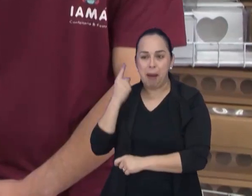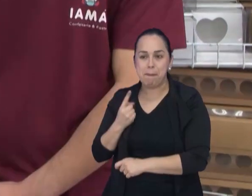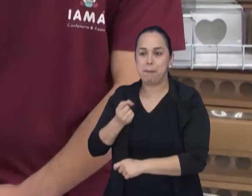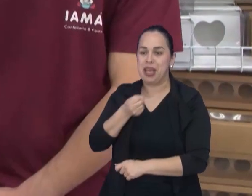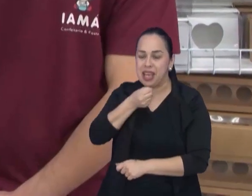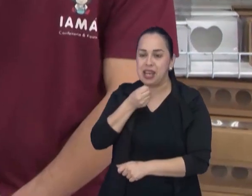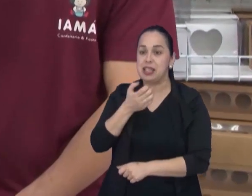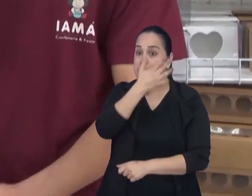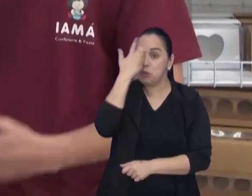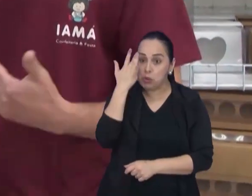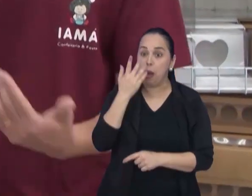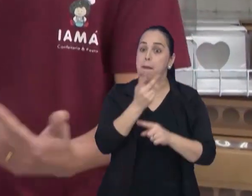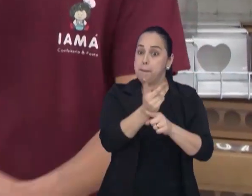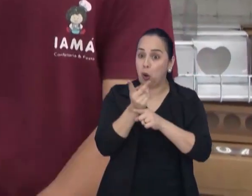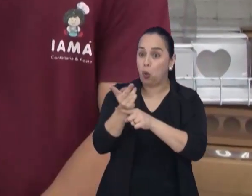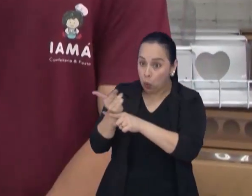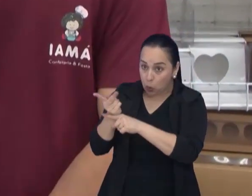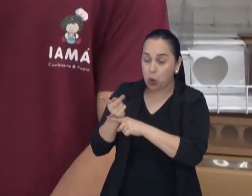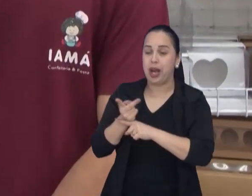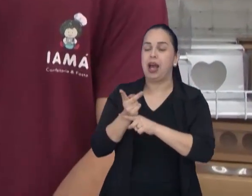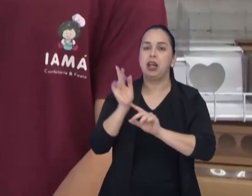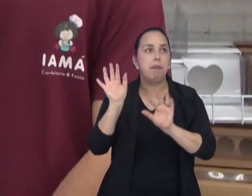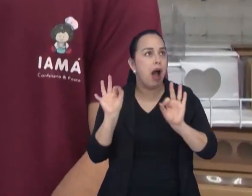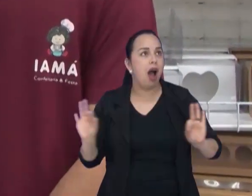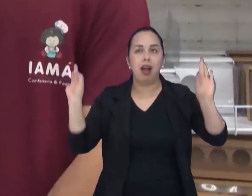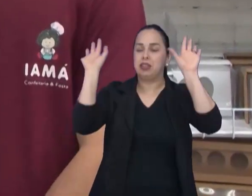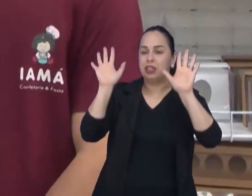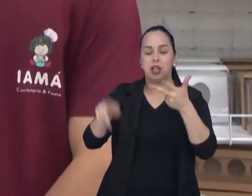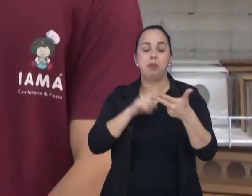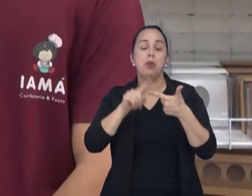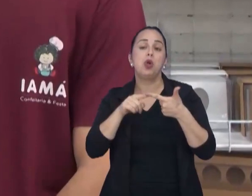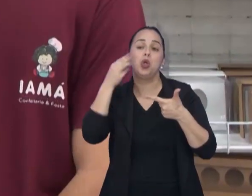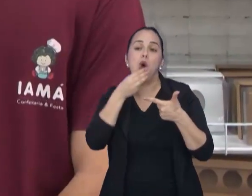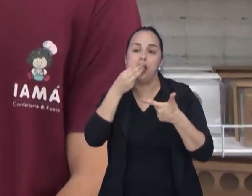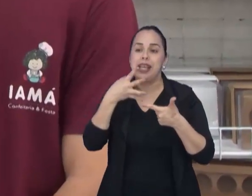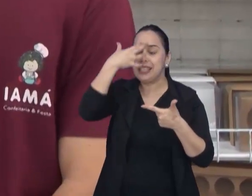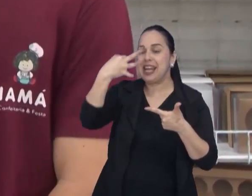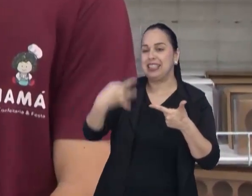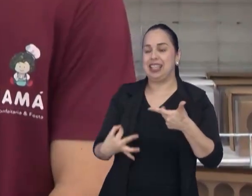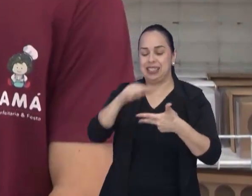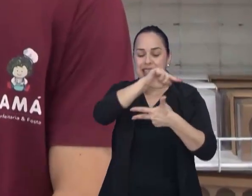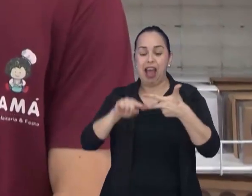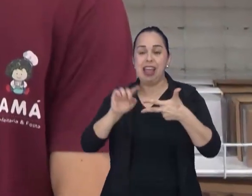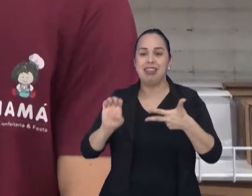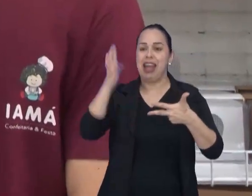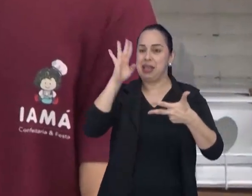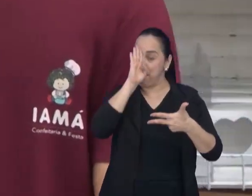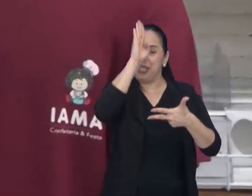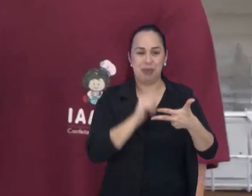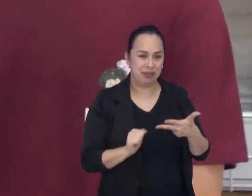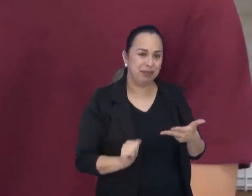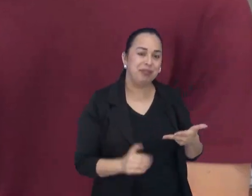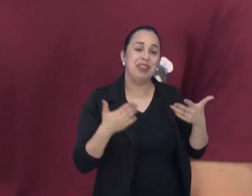aumenta muito nessa época. Muita procura por decorações, por doces típicos. Com certeza ela entra no top 3. Perfeito.